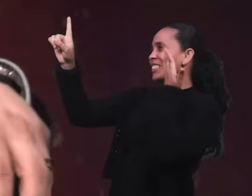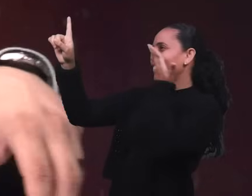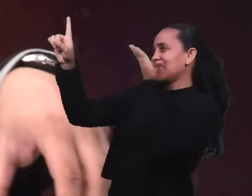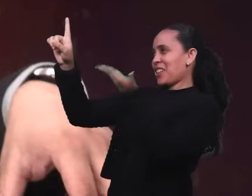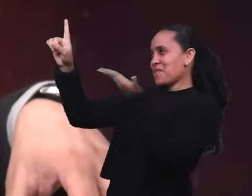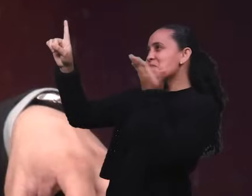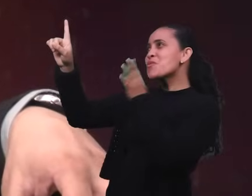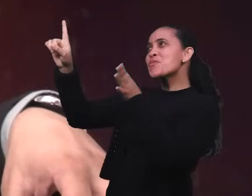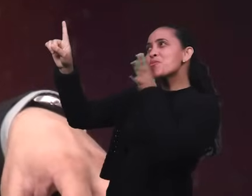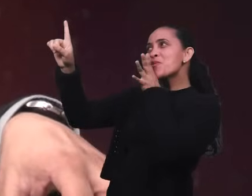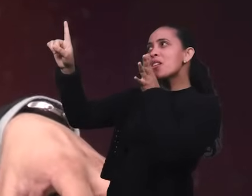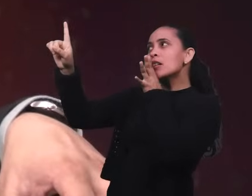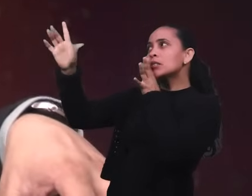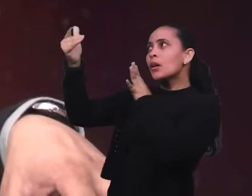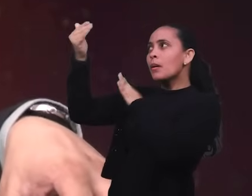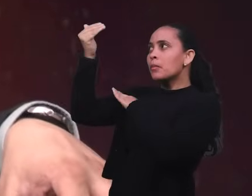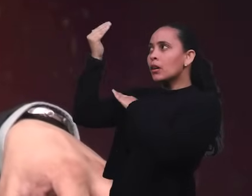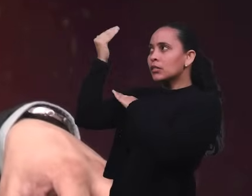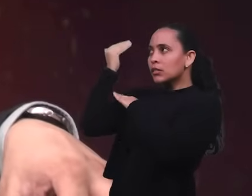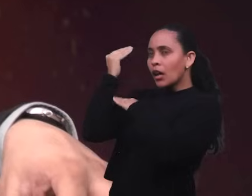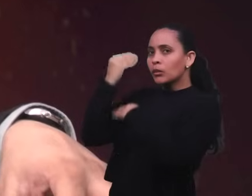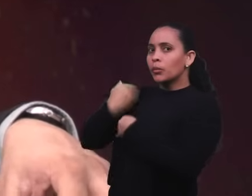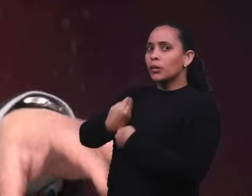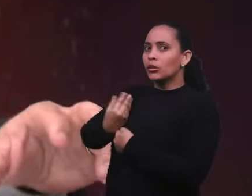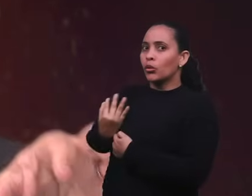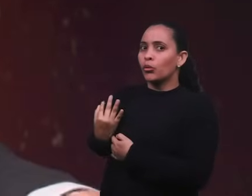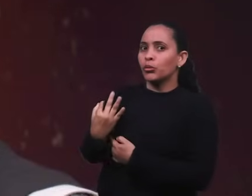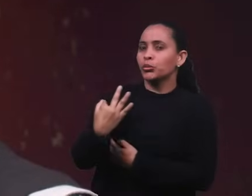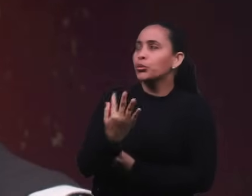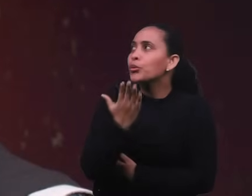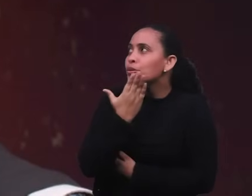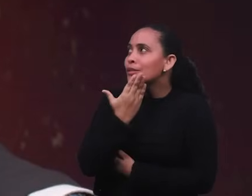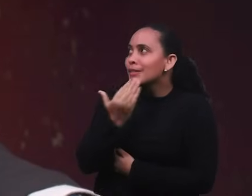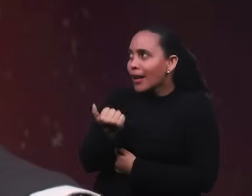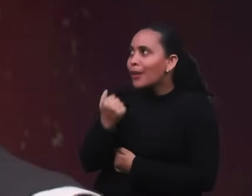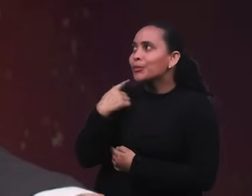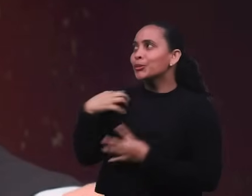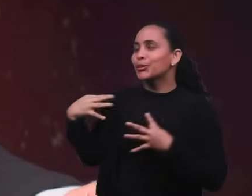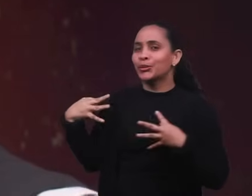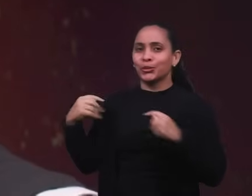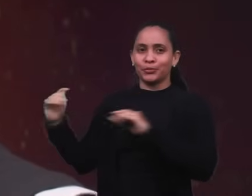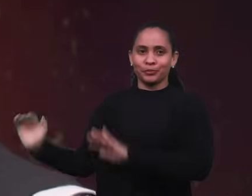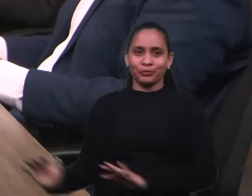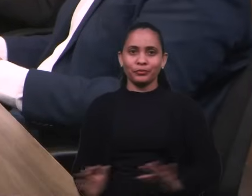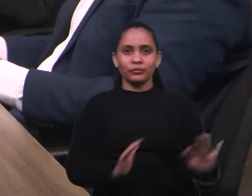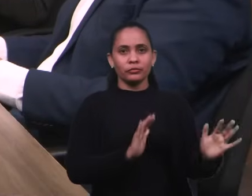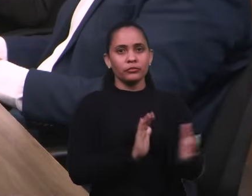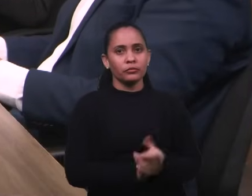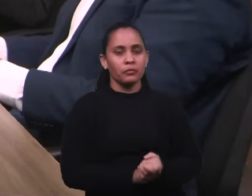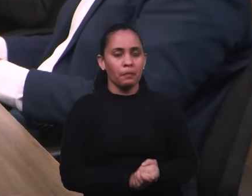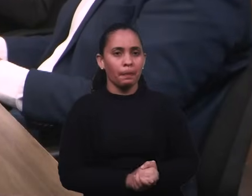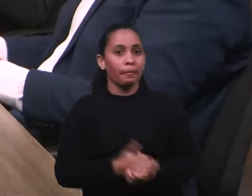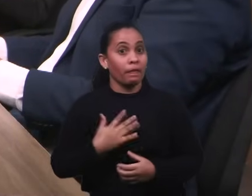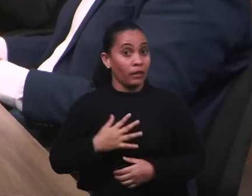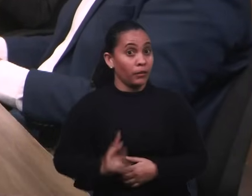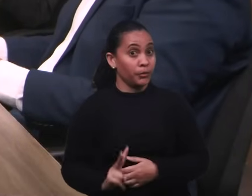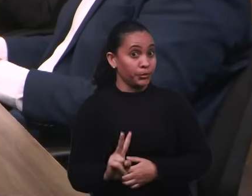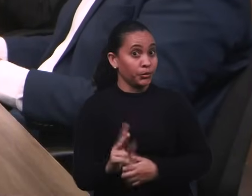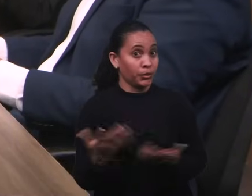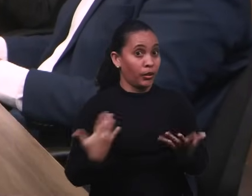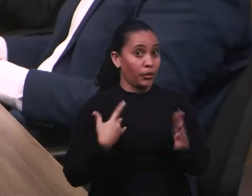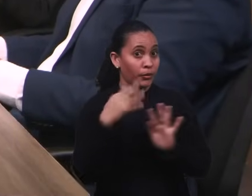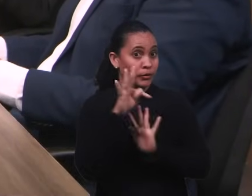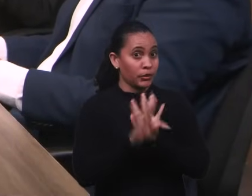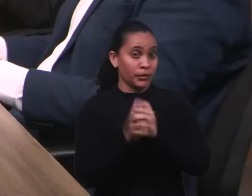consegue saber aquilo que é no passado, presente e futuro. Isso é interessantíssimo. Muito bem. Até continuando aqui no